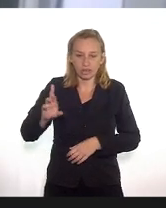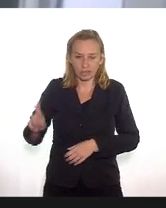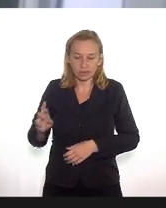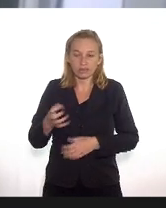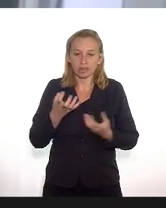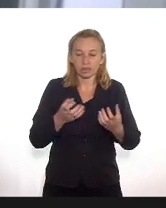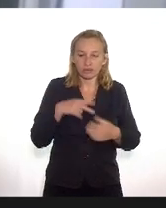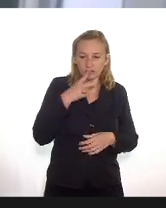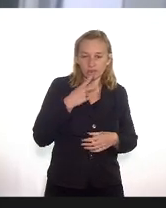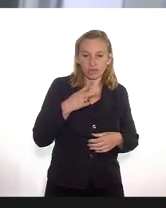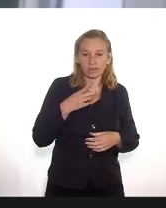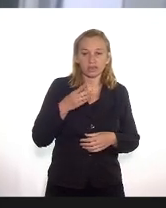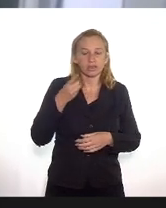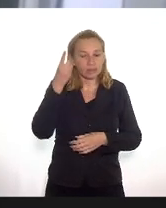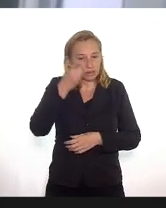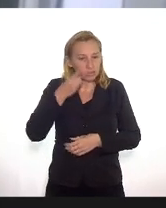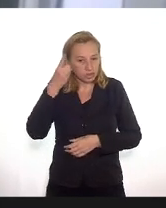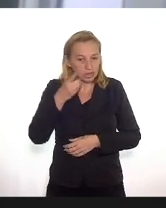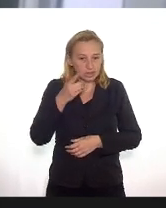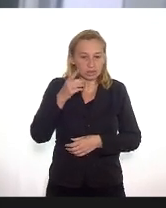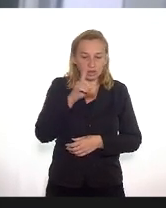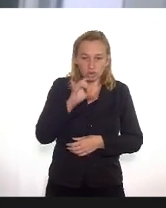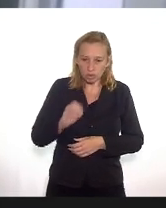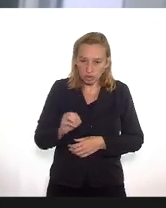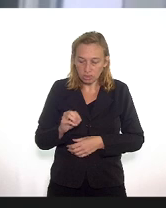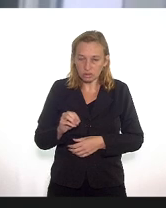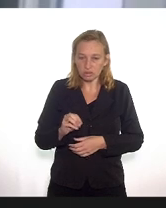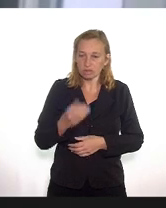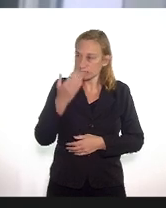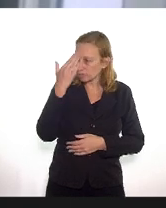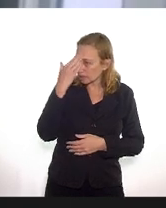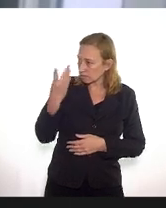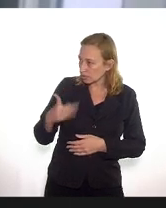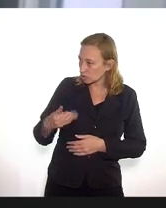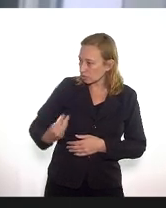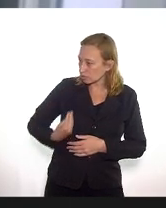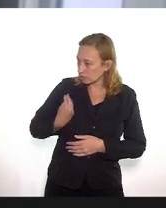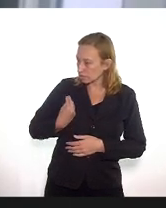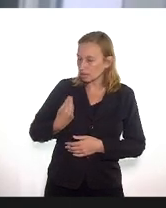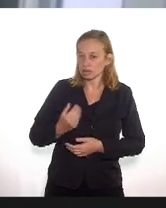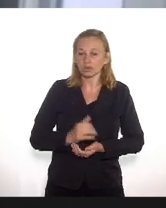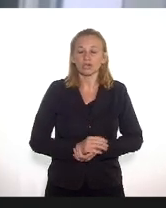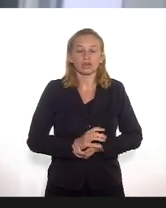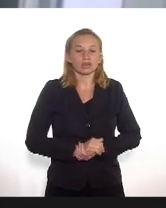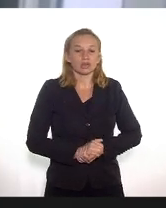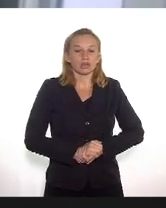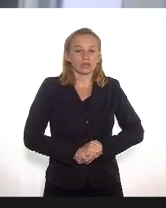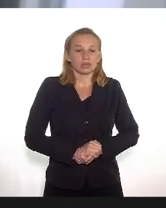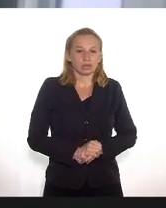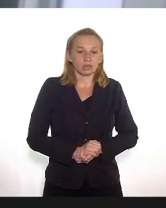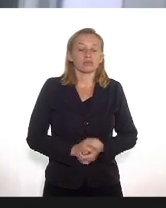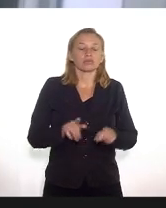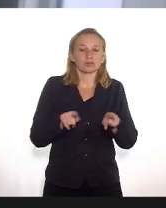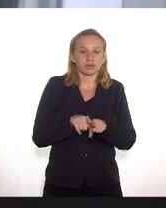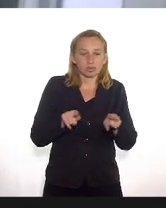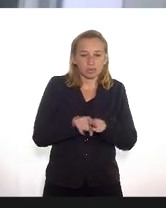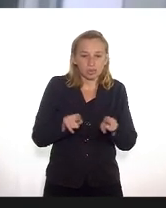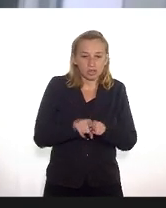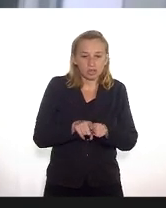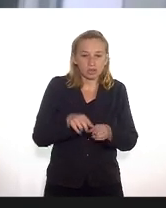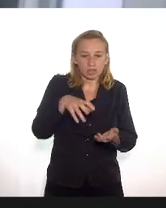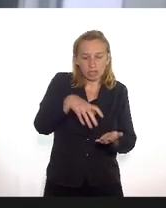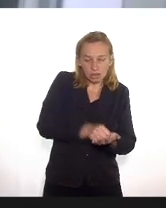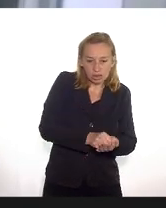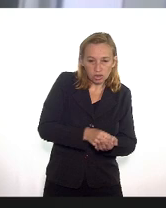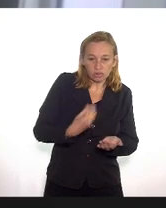registrar a presença do deputado Dionísio Lins, agradeço demais a presença do nosso querido deputado Dionísio Lins, e também registro